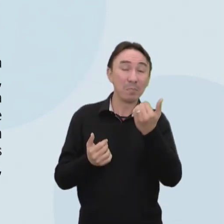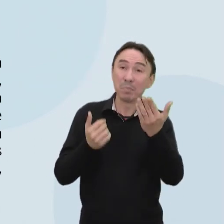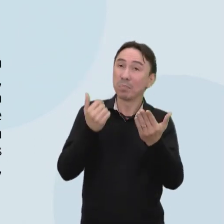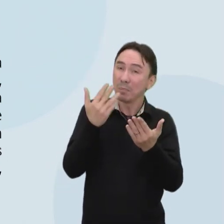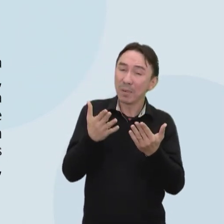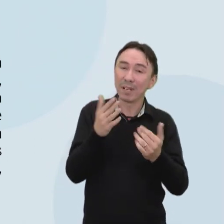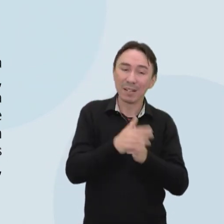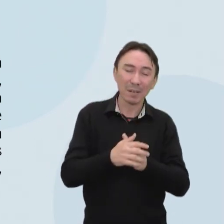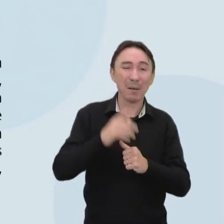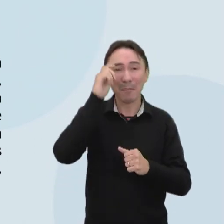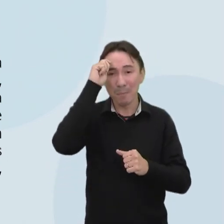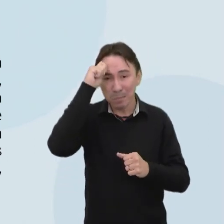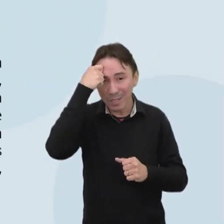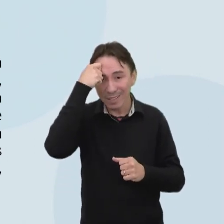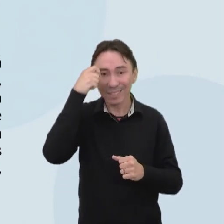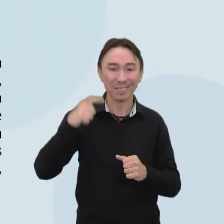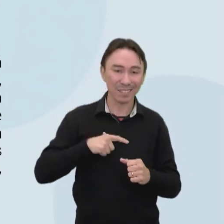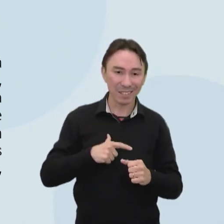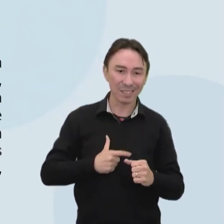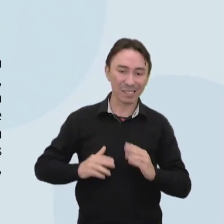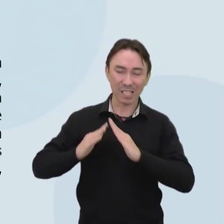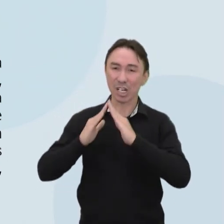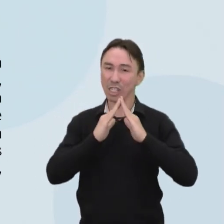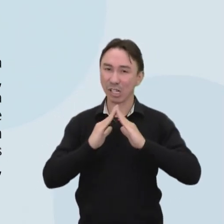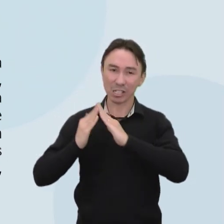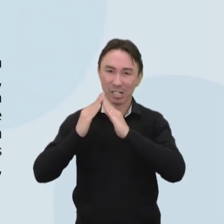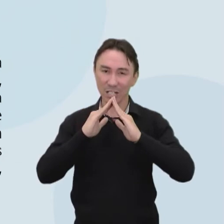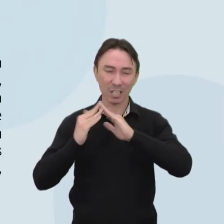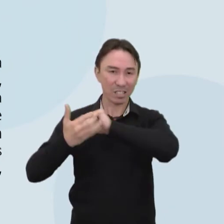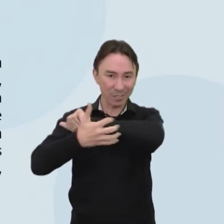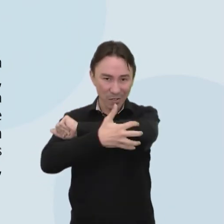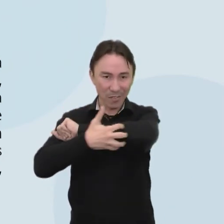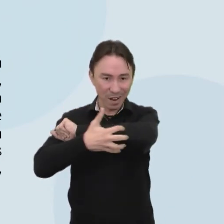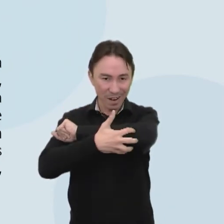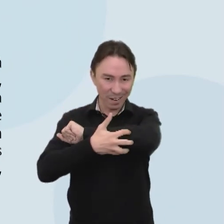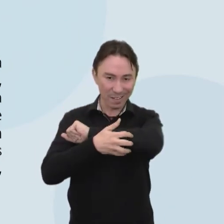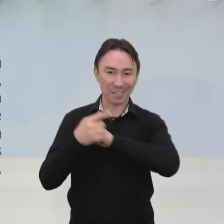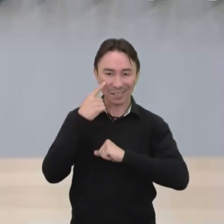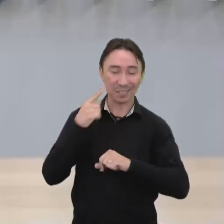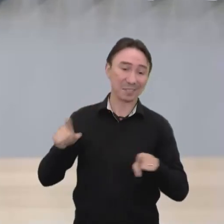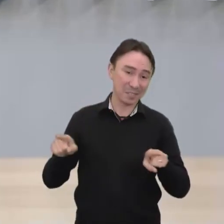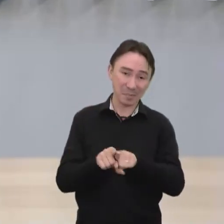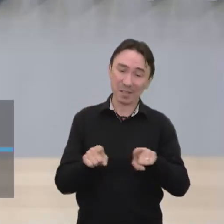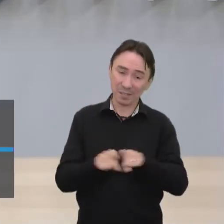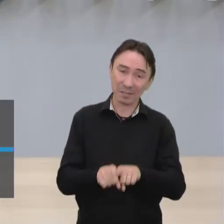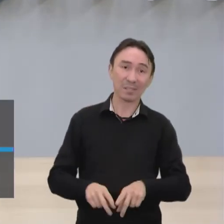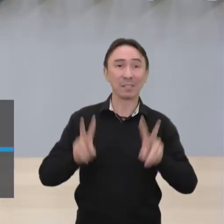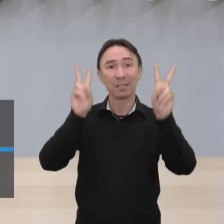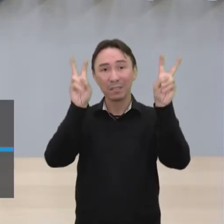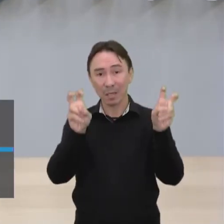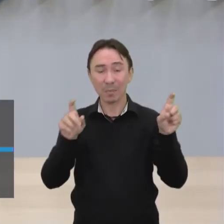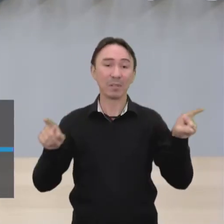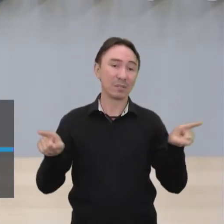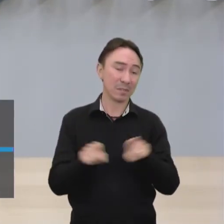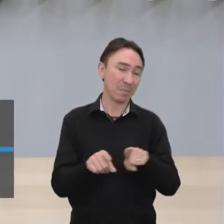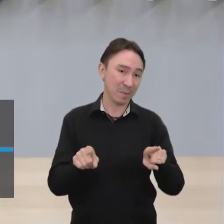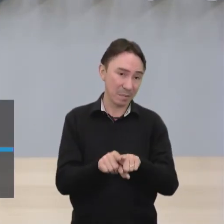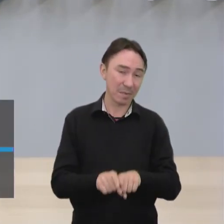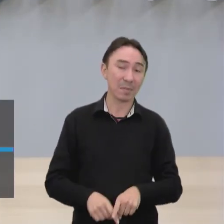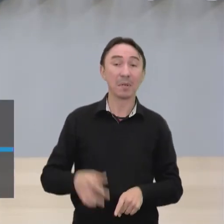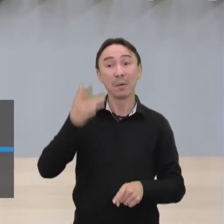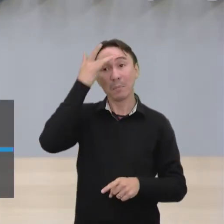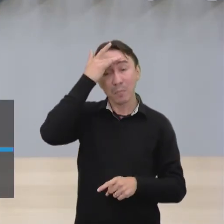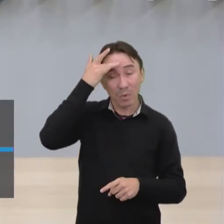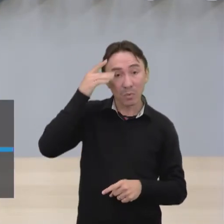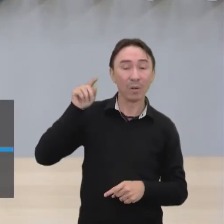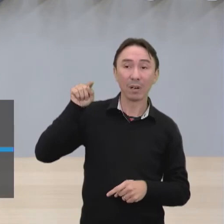favela ali sendo demonstrada na imagem mais à direita abaixo. Então, é outra temática possível, porque o próprio morador, o próprio estudante